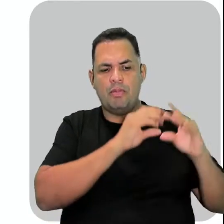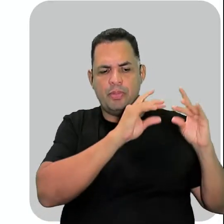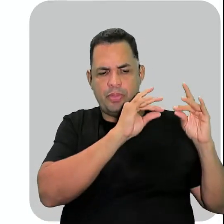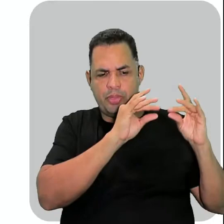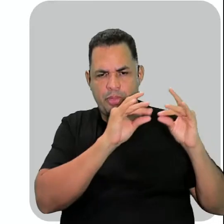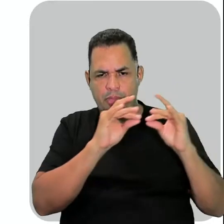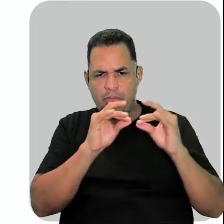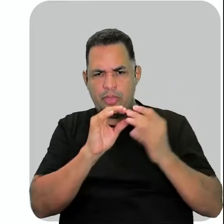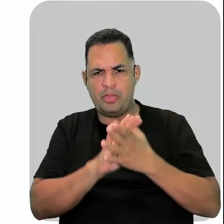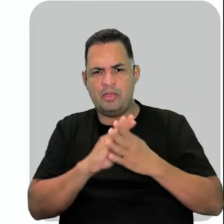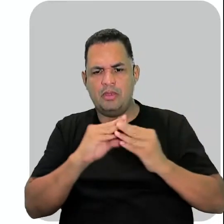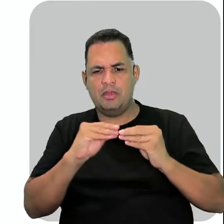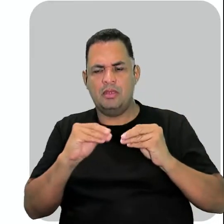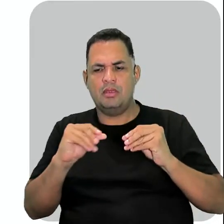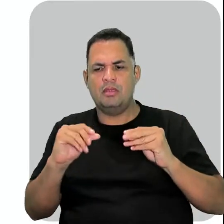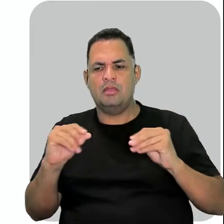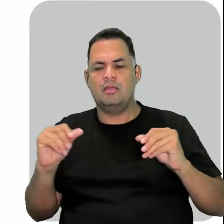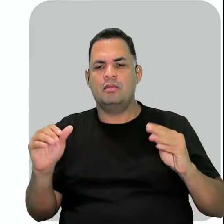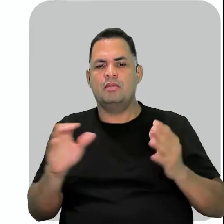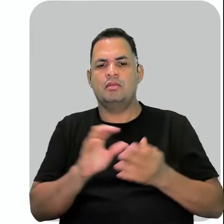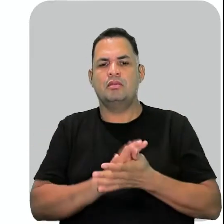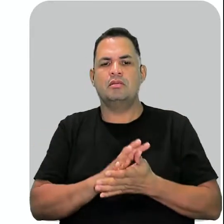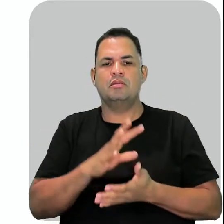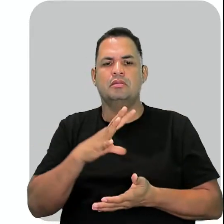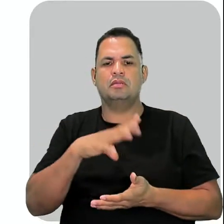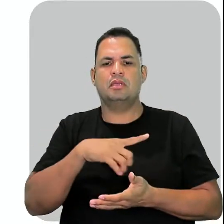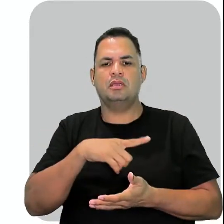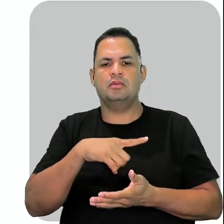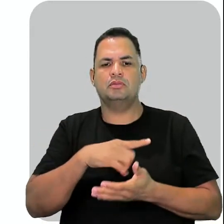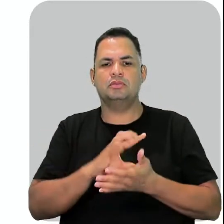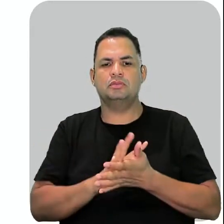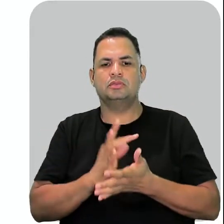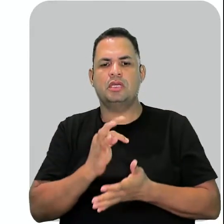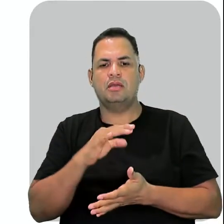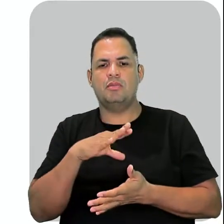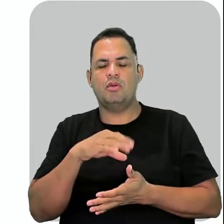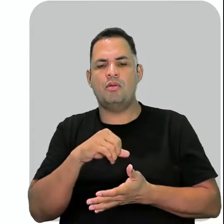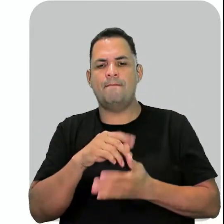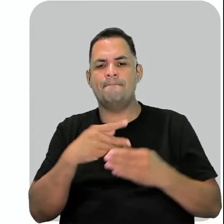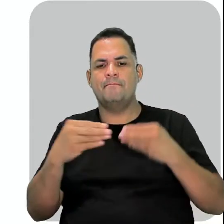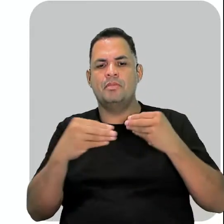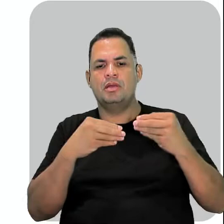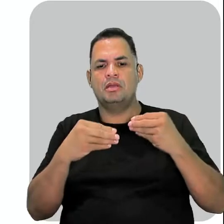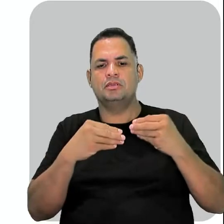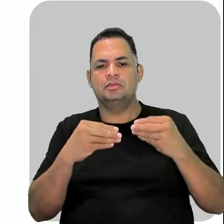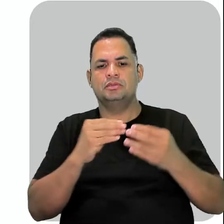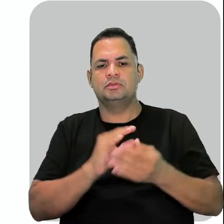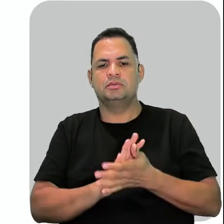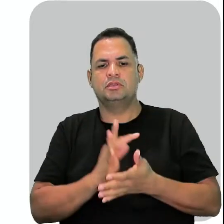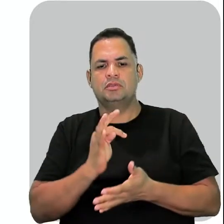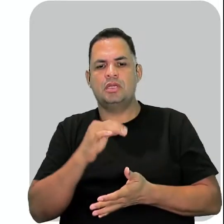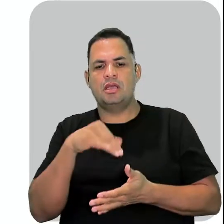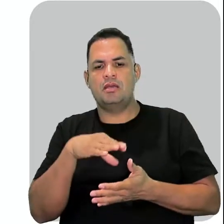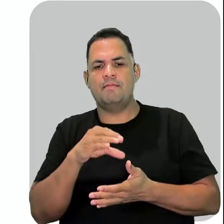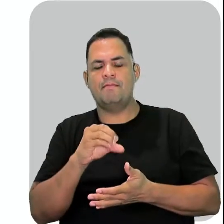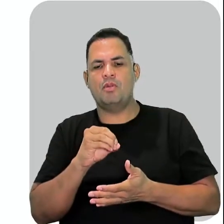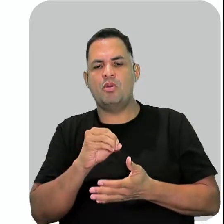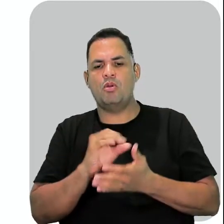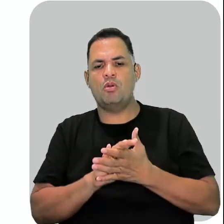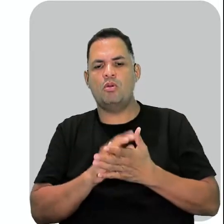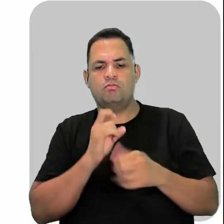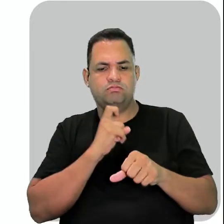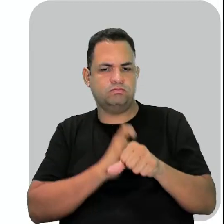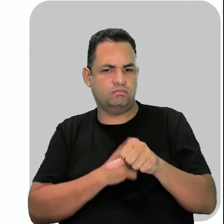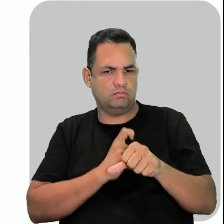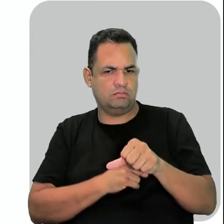ou derretimento. Aí nós temos os termoplásticos e os termorrígidos, né? O que